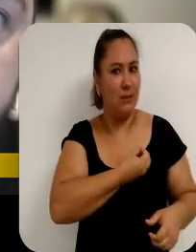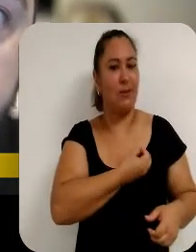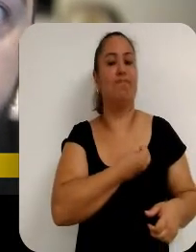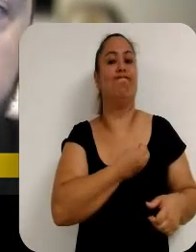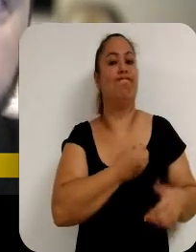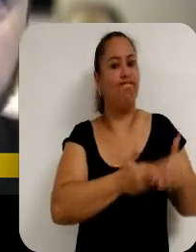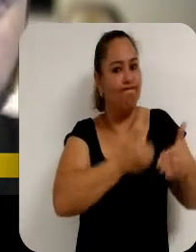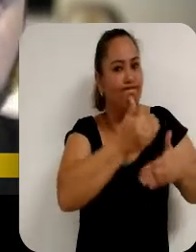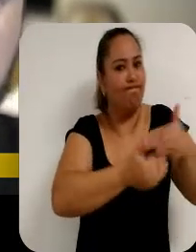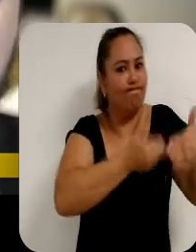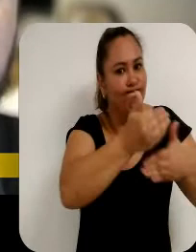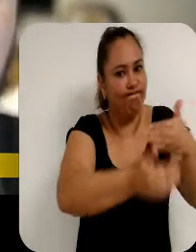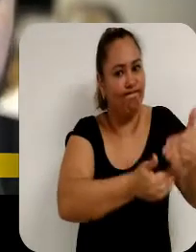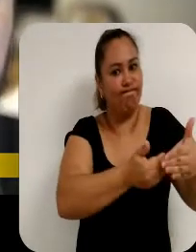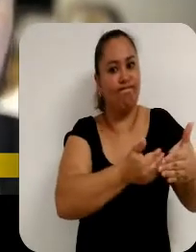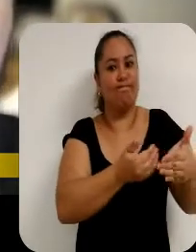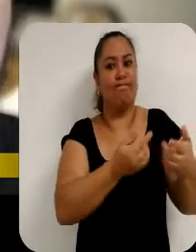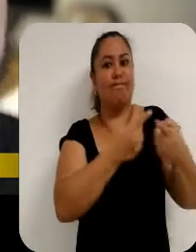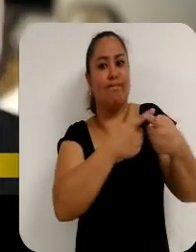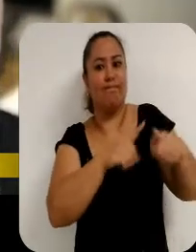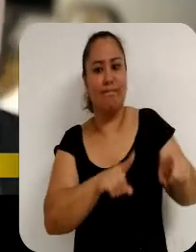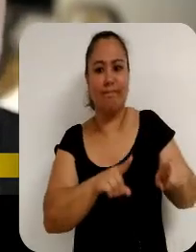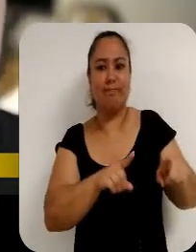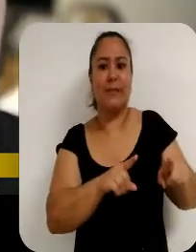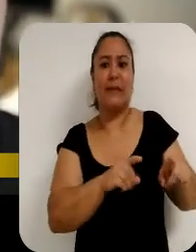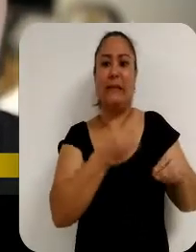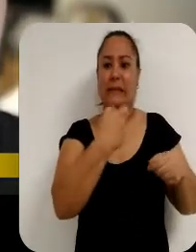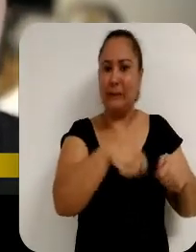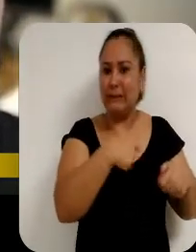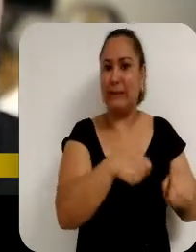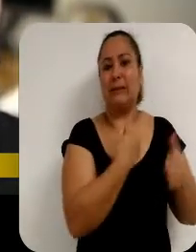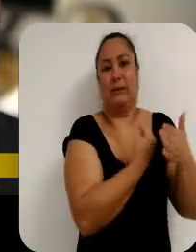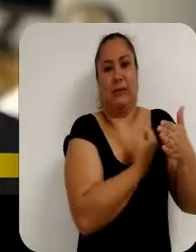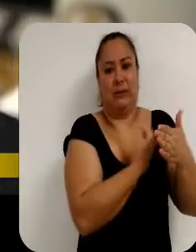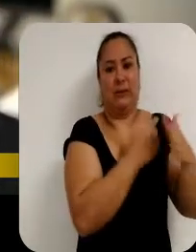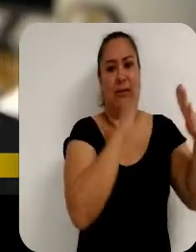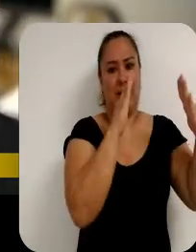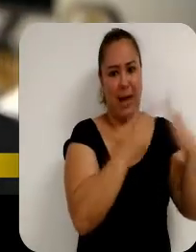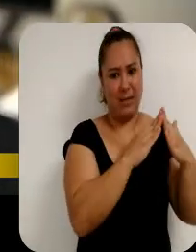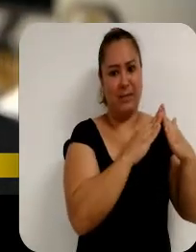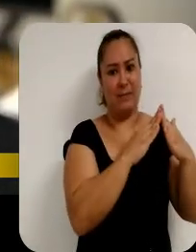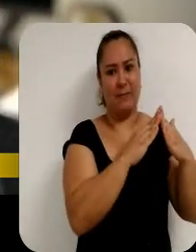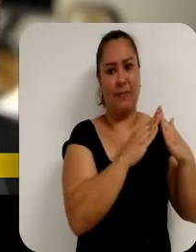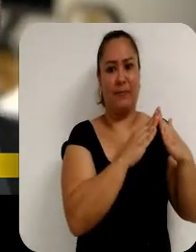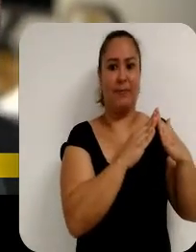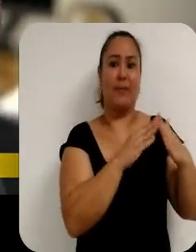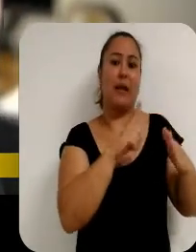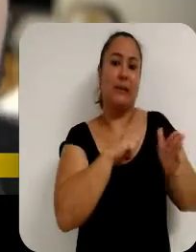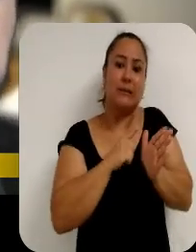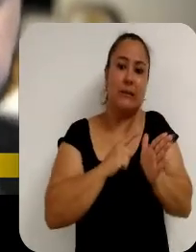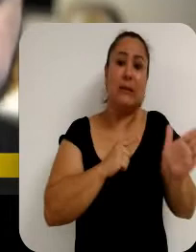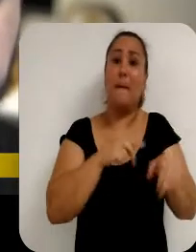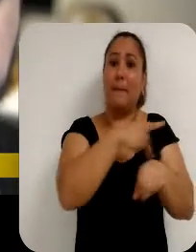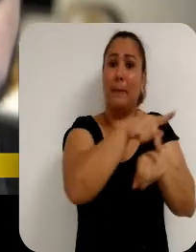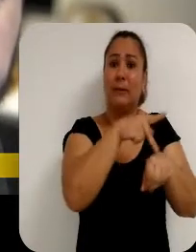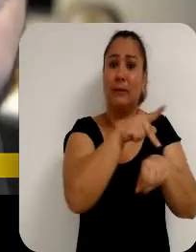casa. Esse é o cenário que a China passou e é o cenário que os países europeus estão tentando